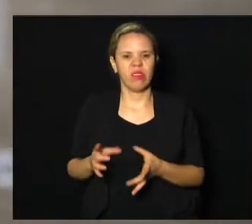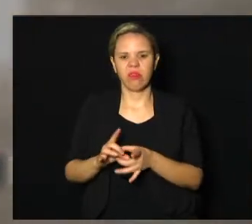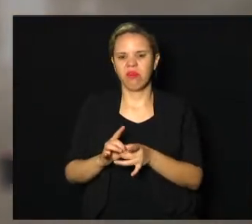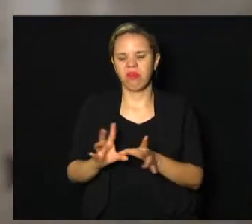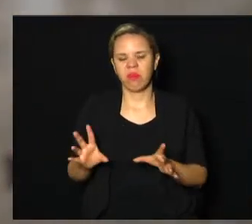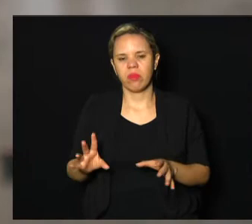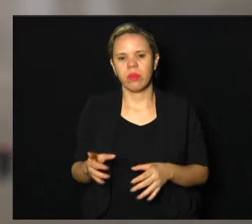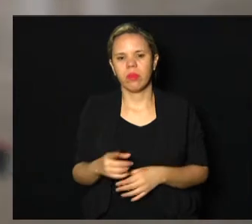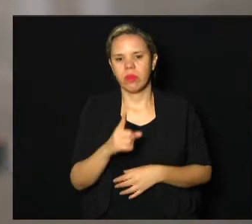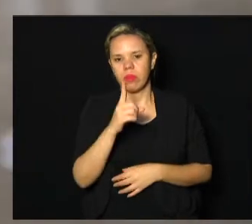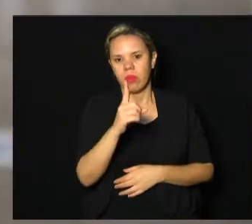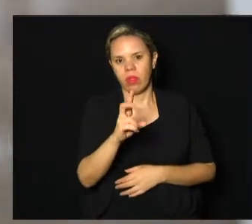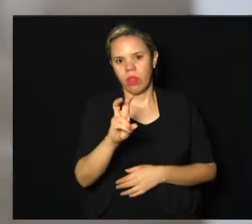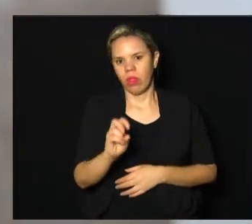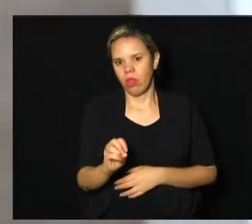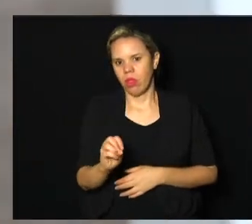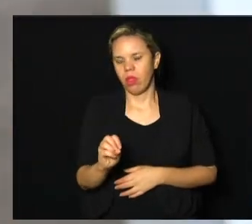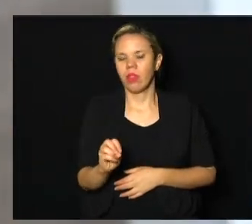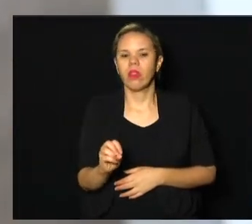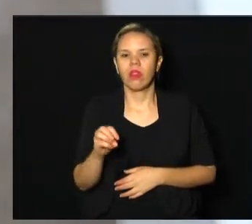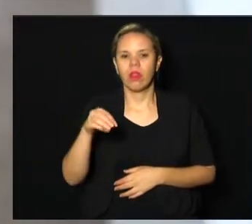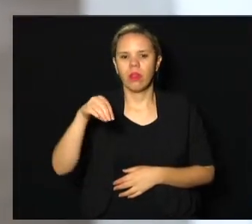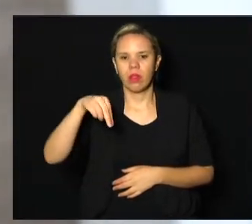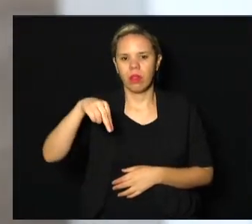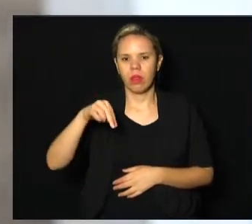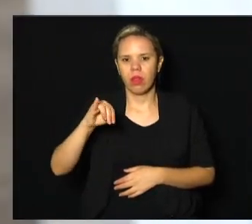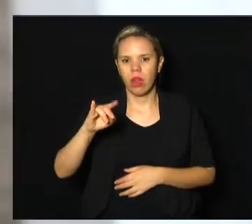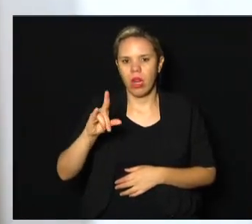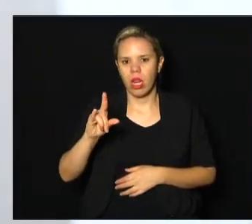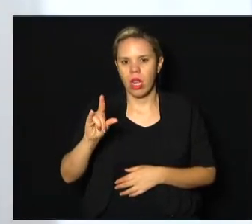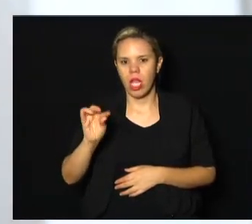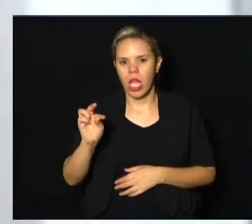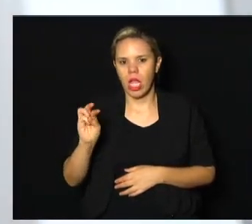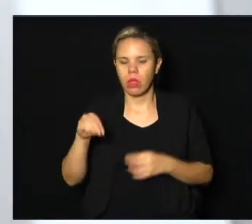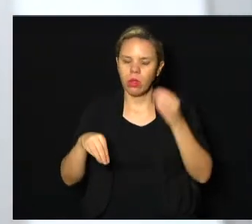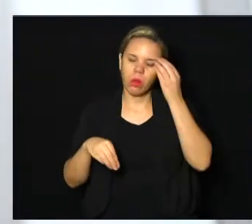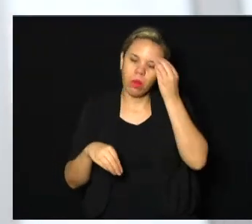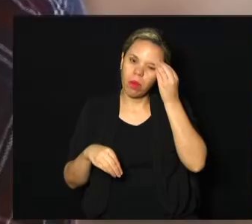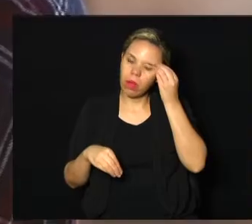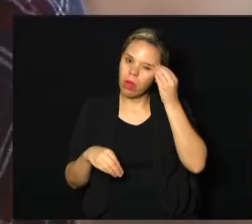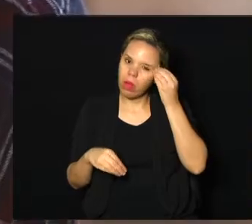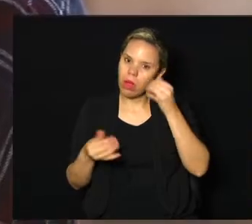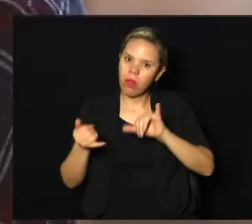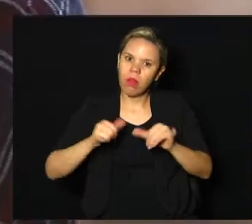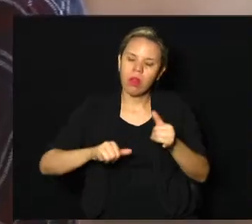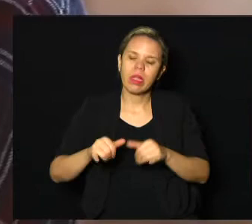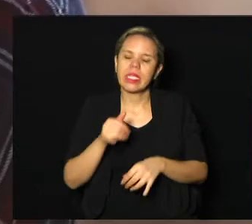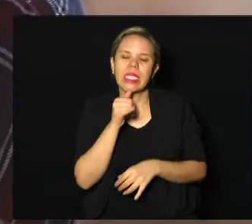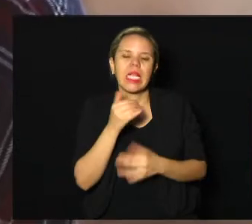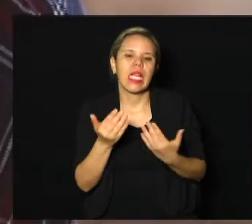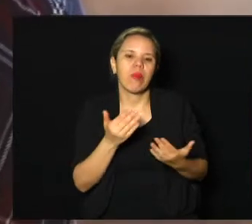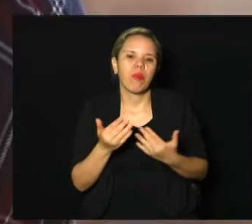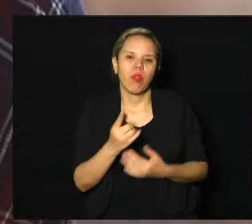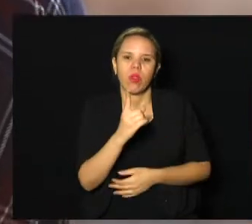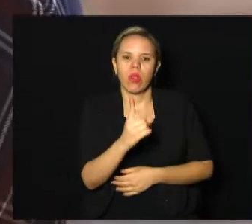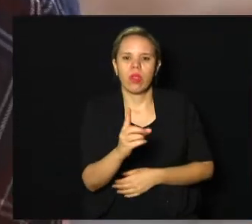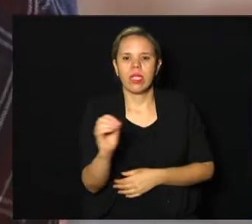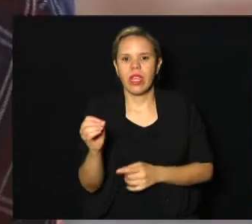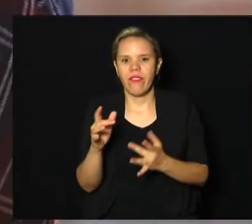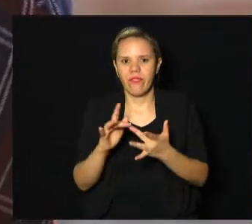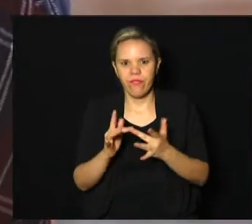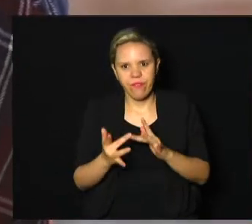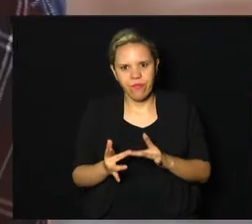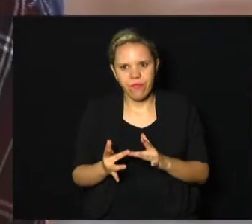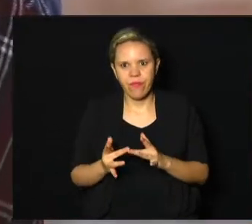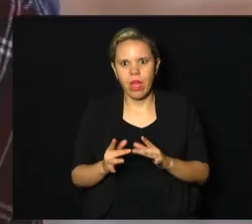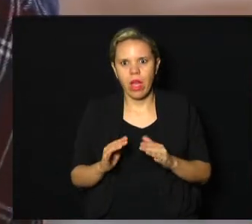de 150 newtons para uns 3.000 newtons. Tá? Estou falando aí de mais de 100 vezes de aumento de força com